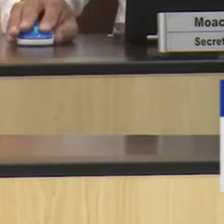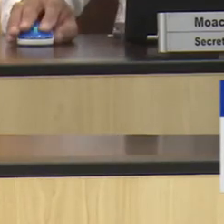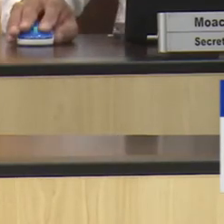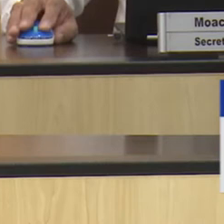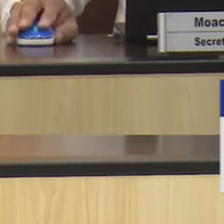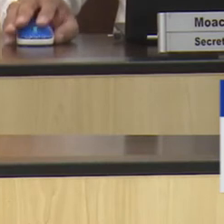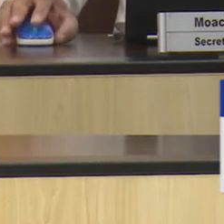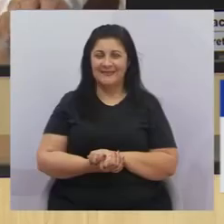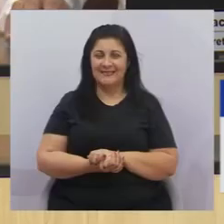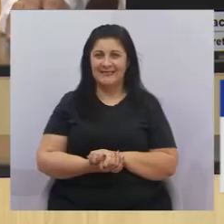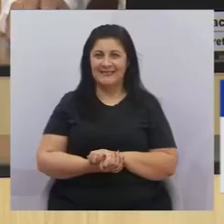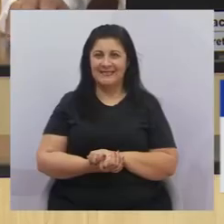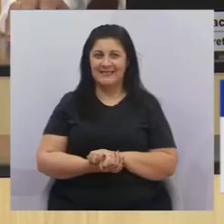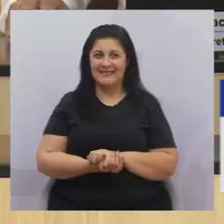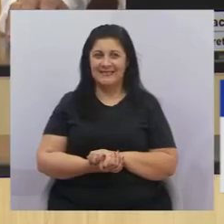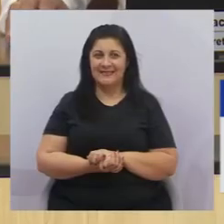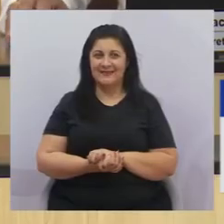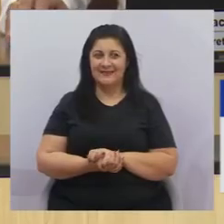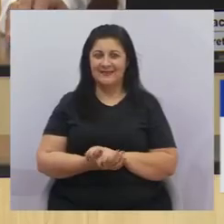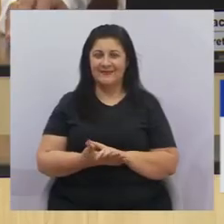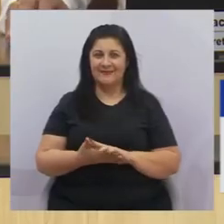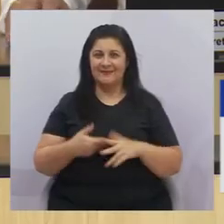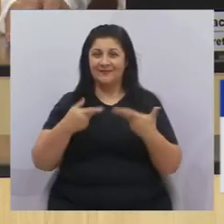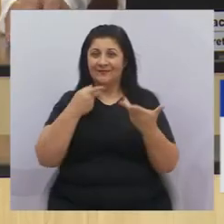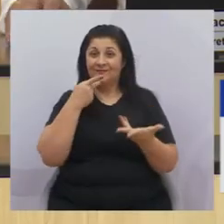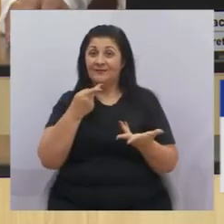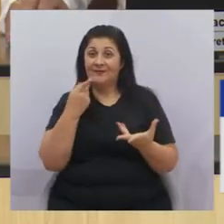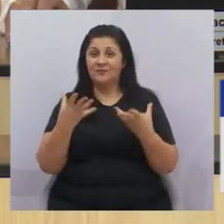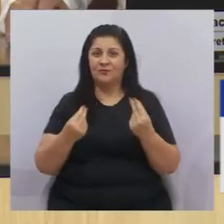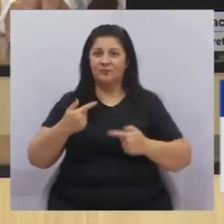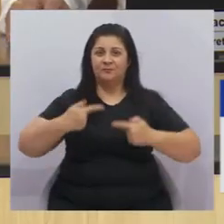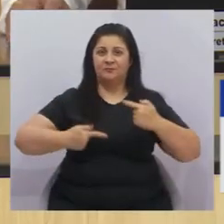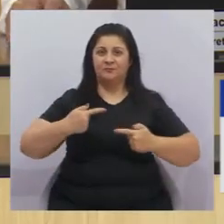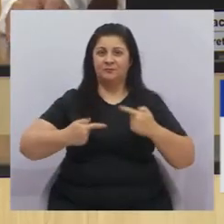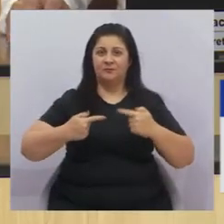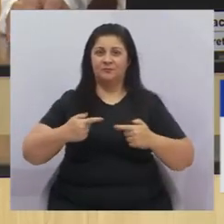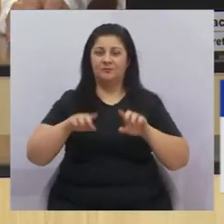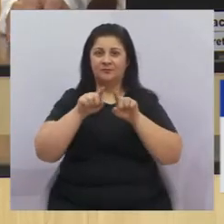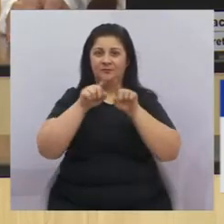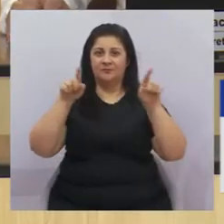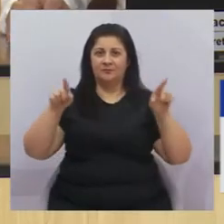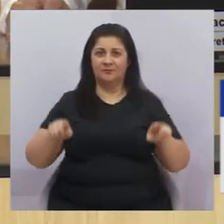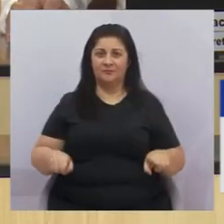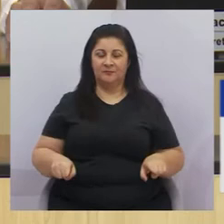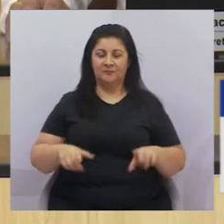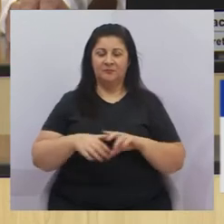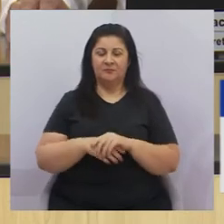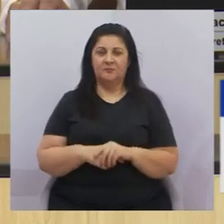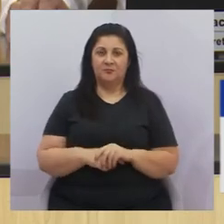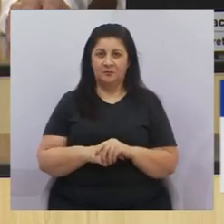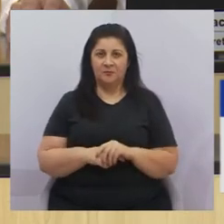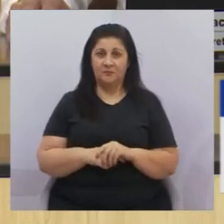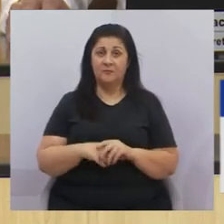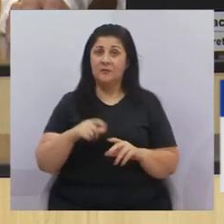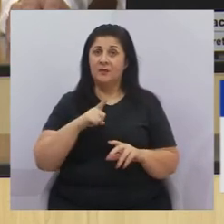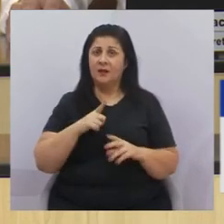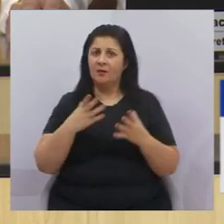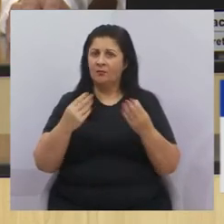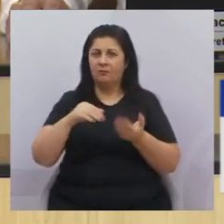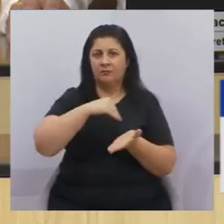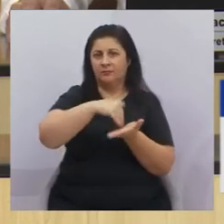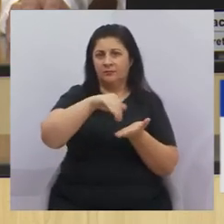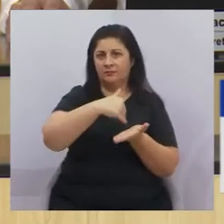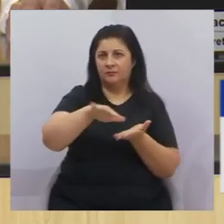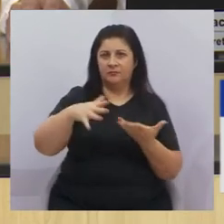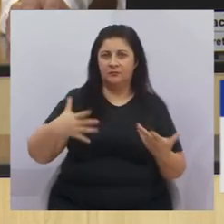que nós temos que entender, fala-se muito de política pública no Brasil, tem várias secretarias,